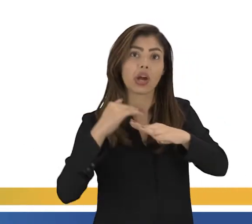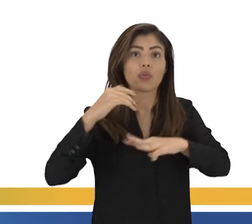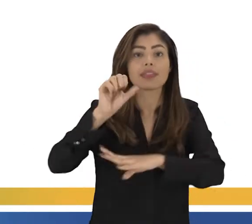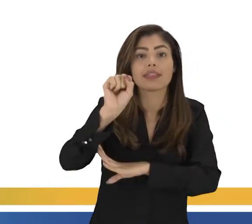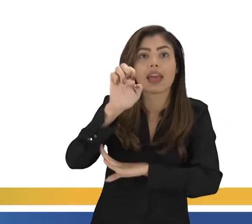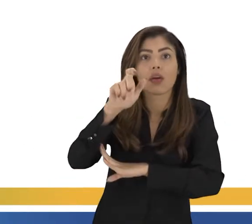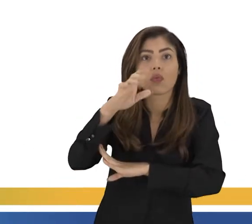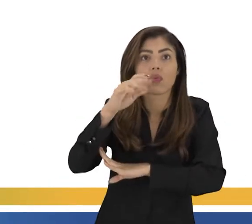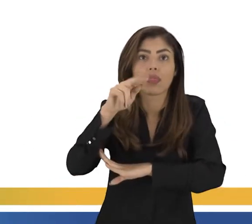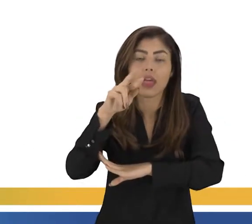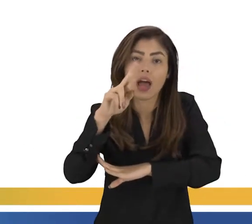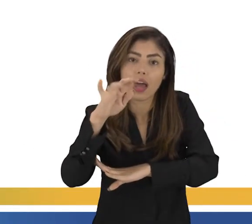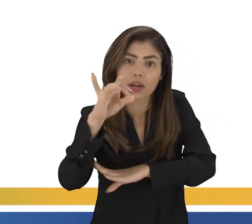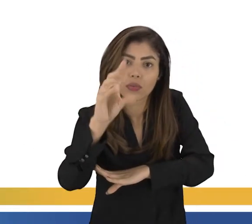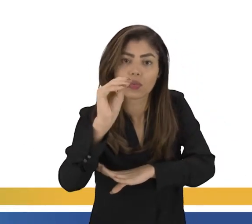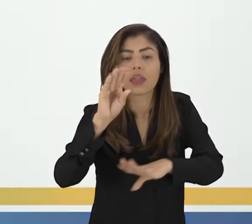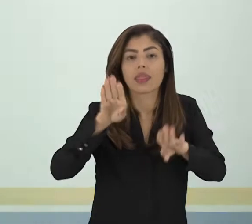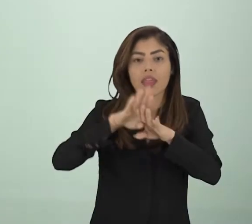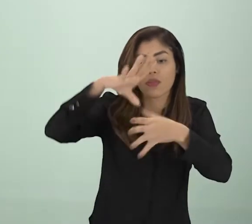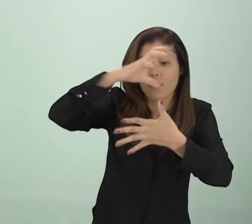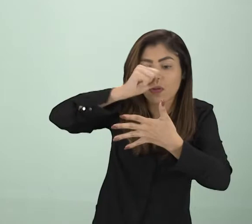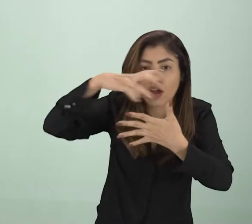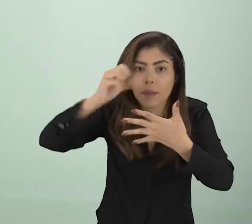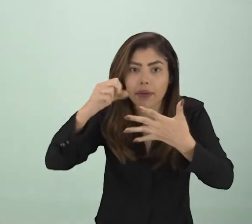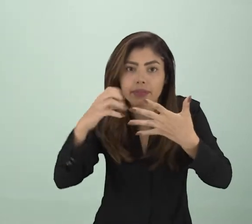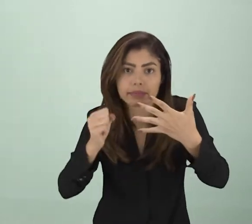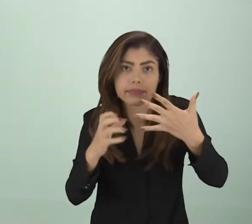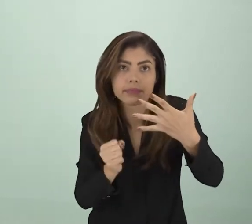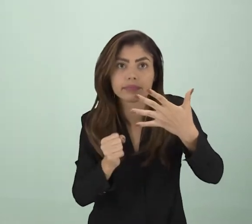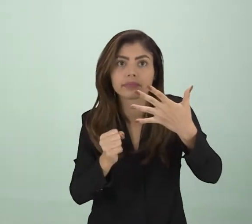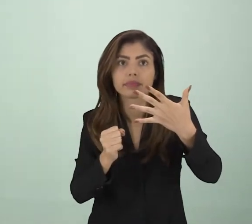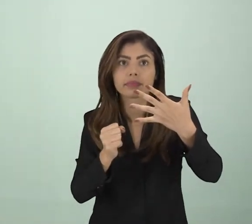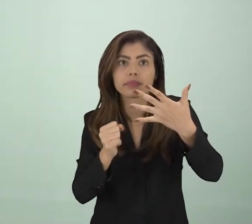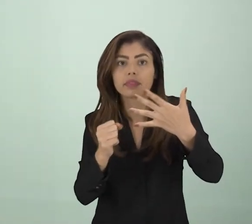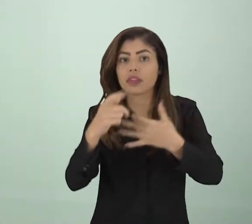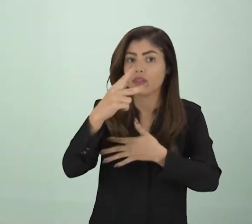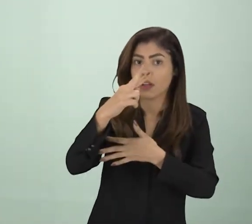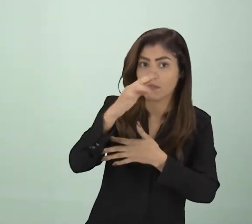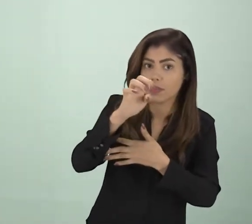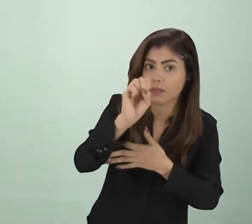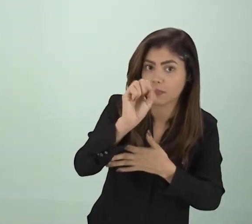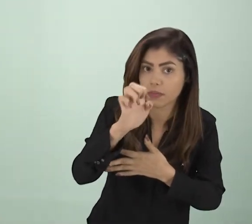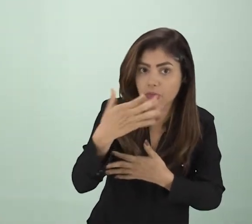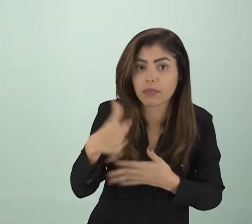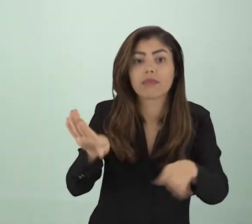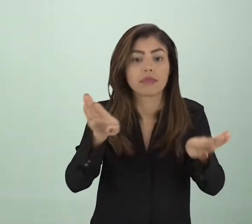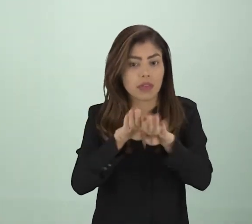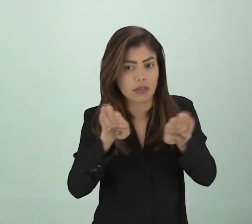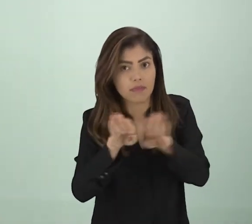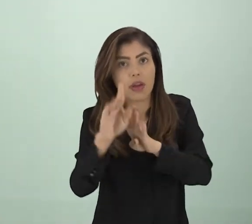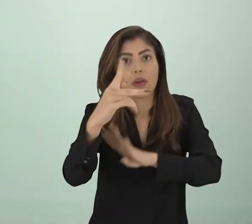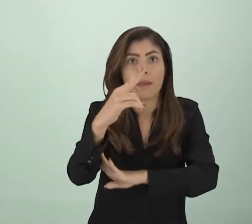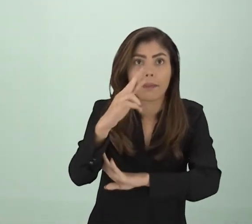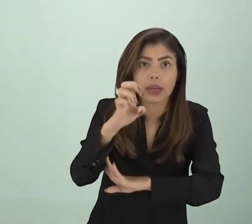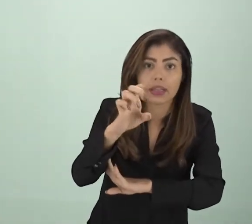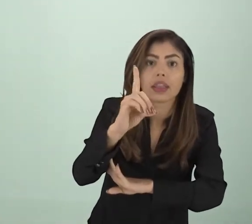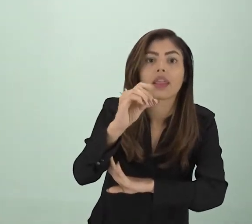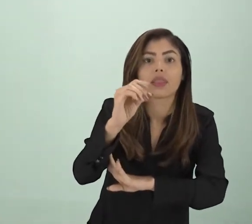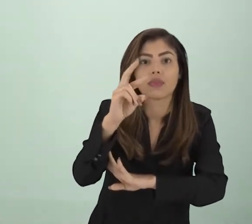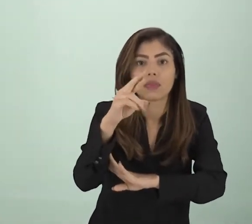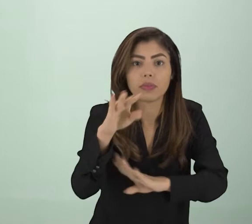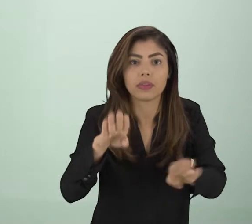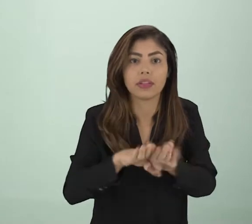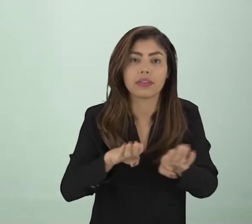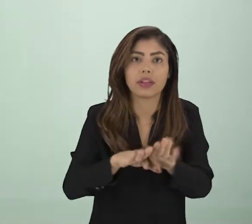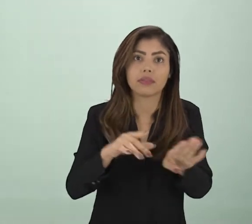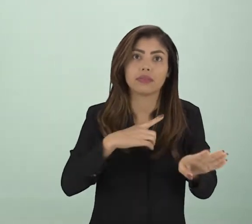seja, dentro de uma cadeia alimentar, eu tenho a presa e o predador, ok? E depois, no final de